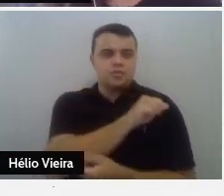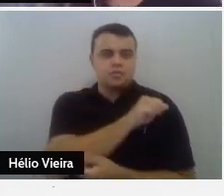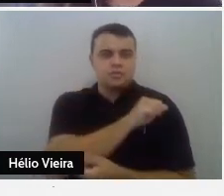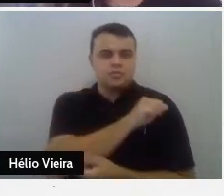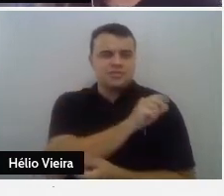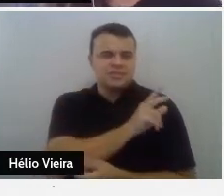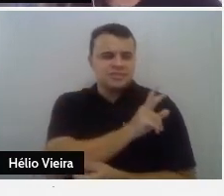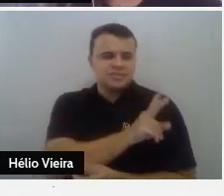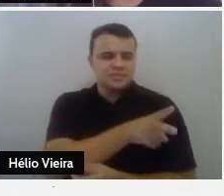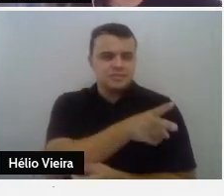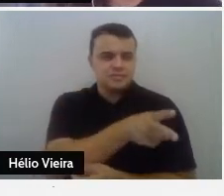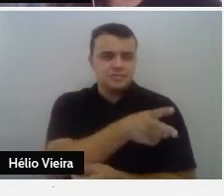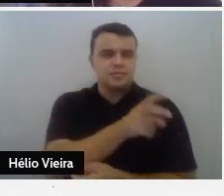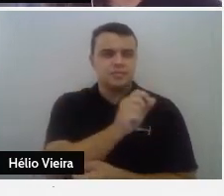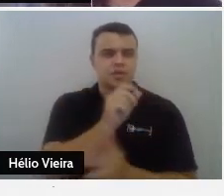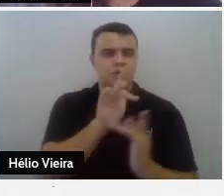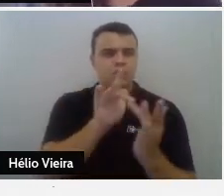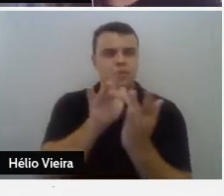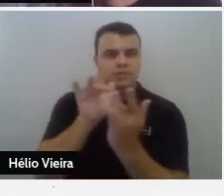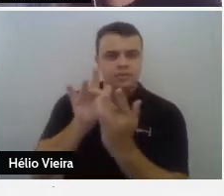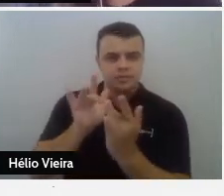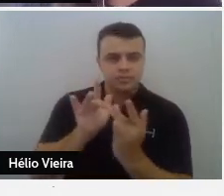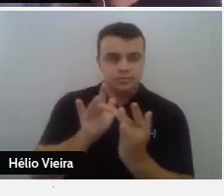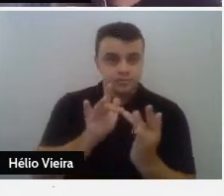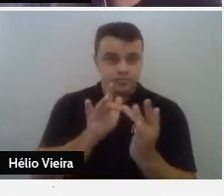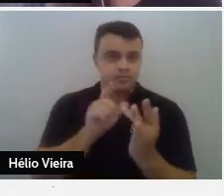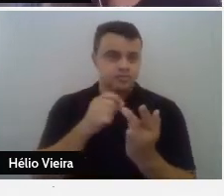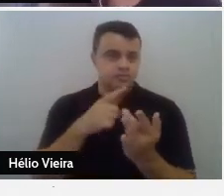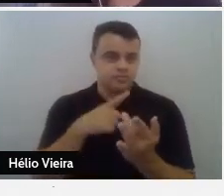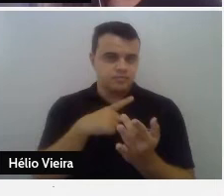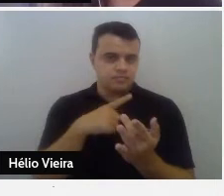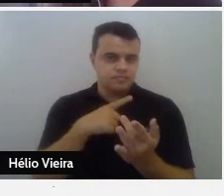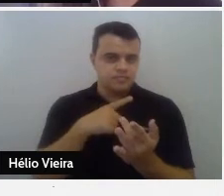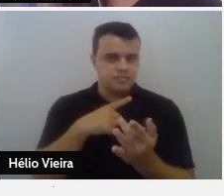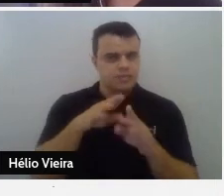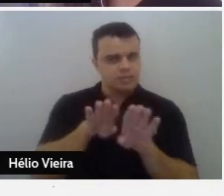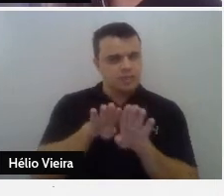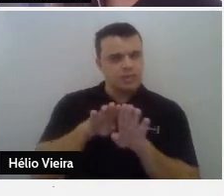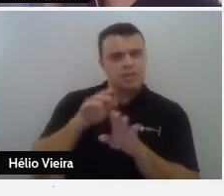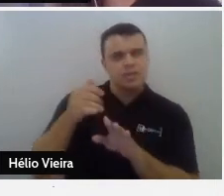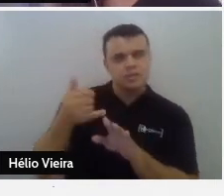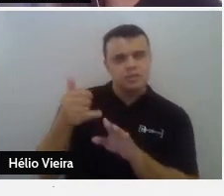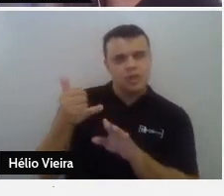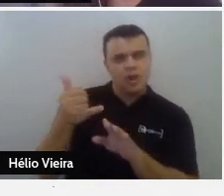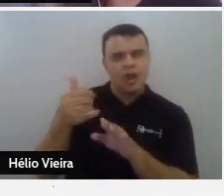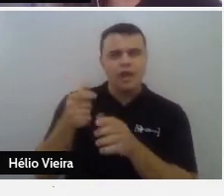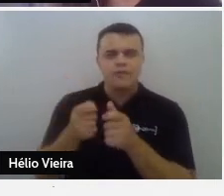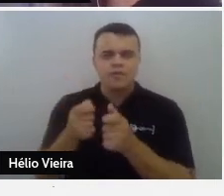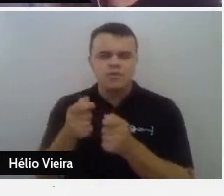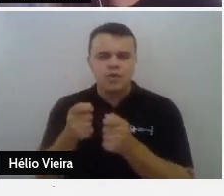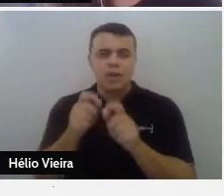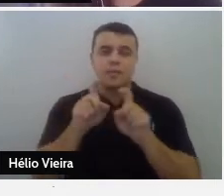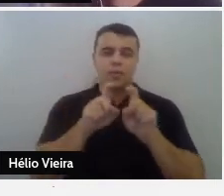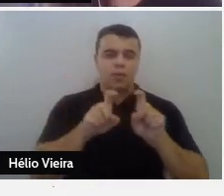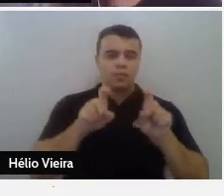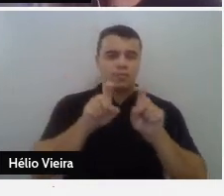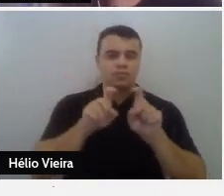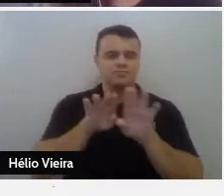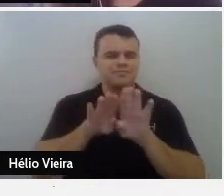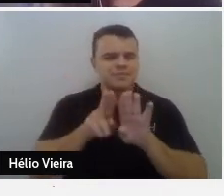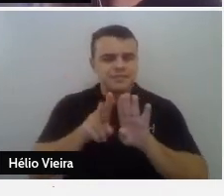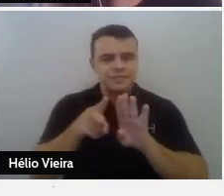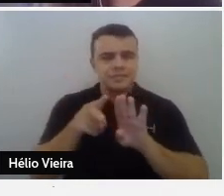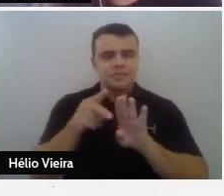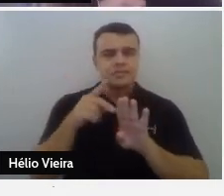sempre conectados, né? Tanto no celular, videogames, computadores, o tempo